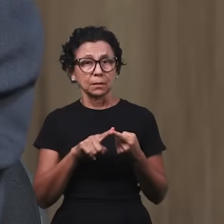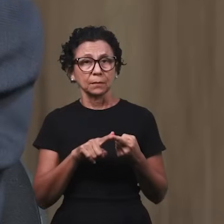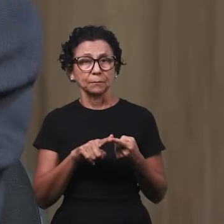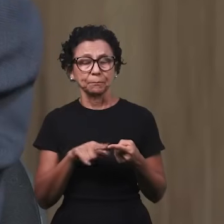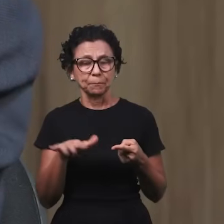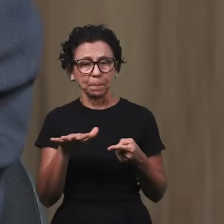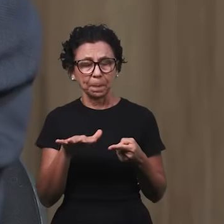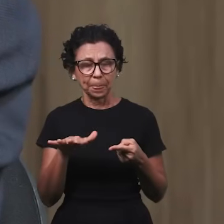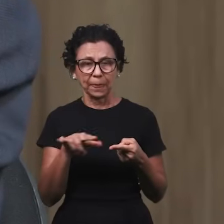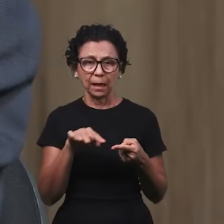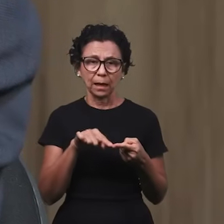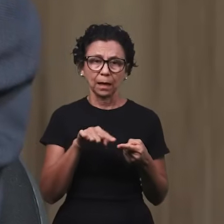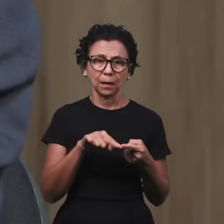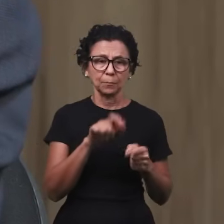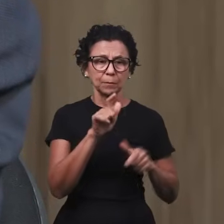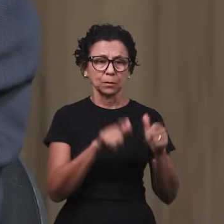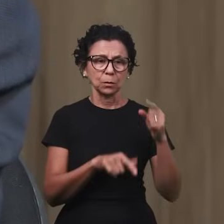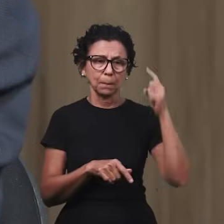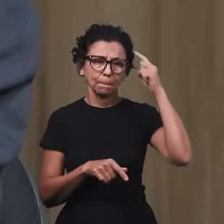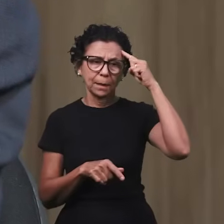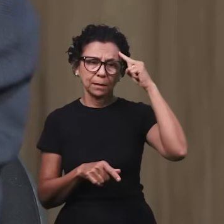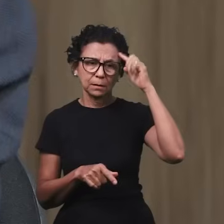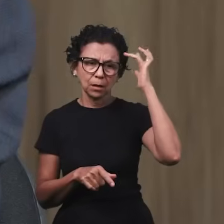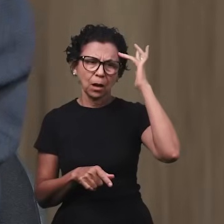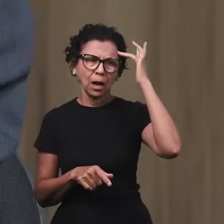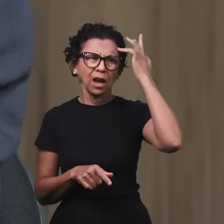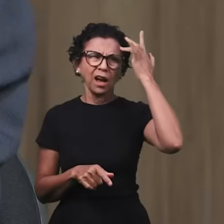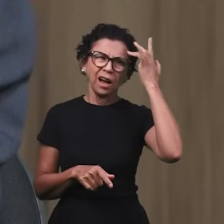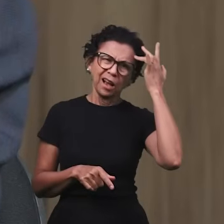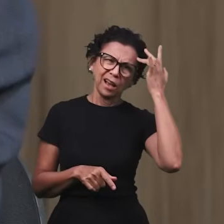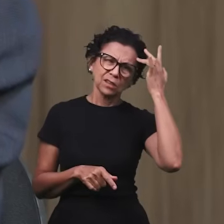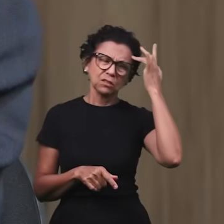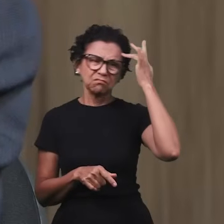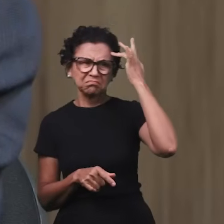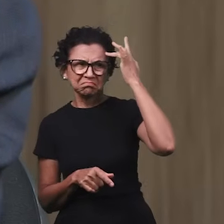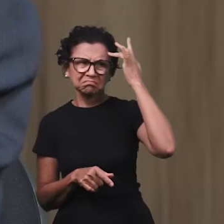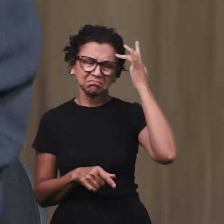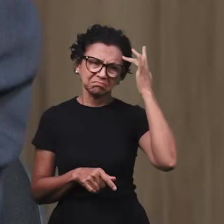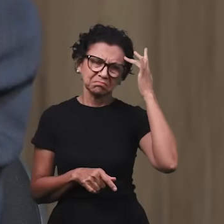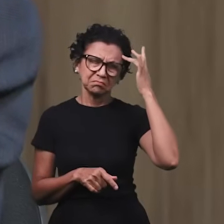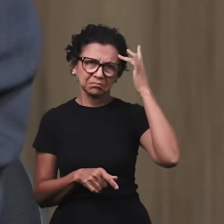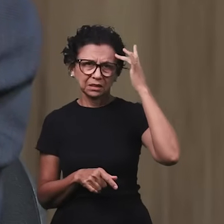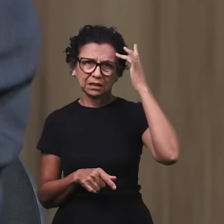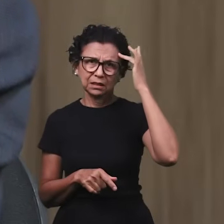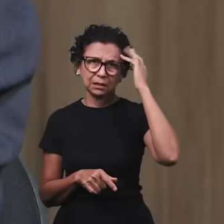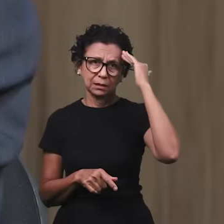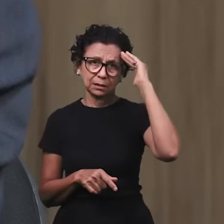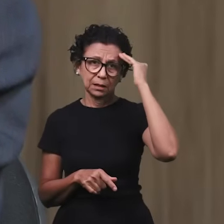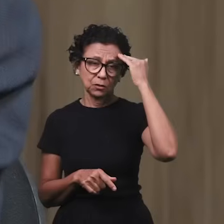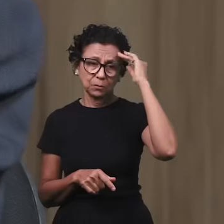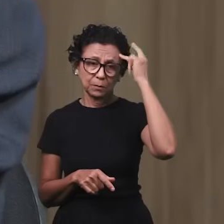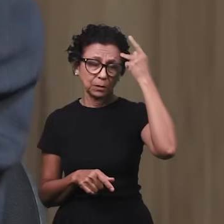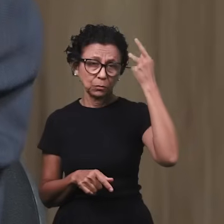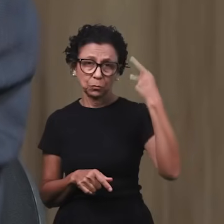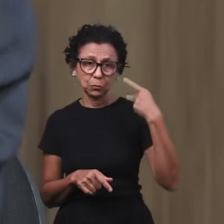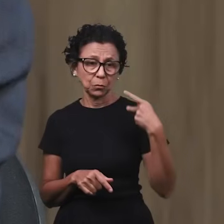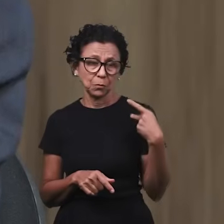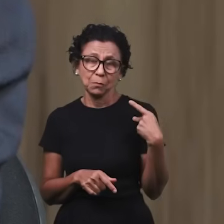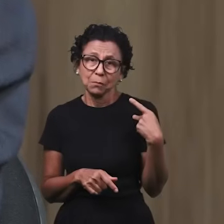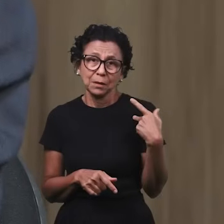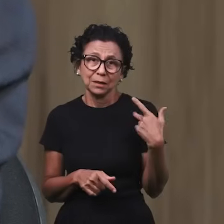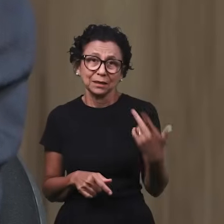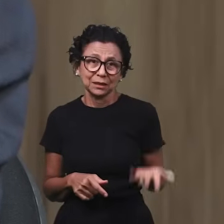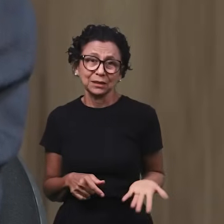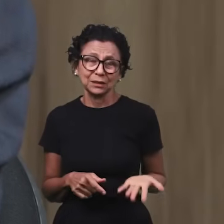como as pessoas pensam, o que elas acham, o que elas interpretam, são interpretações humanas, são formas de ir